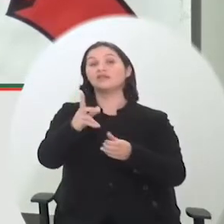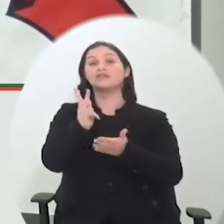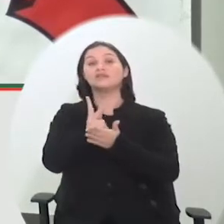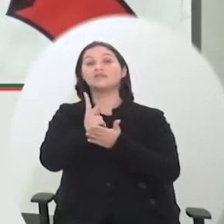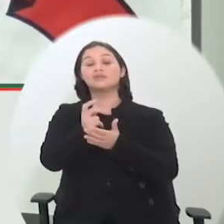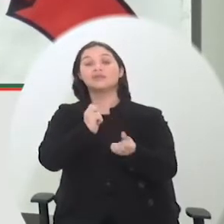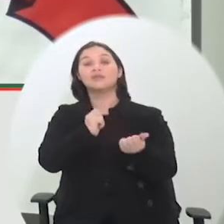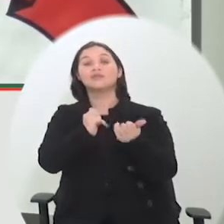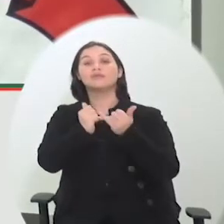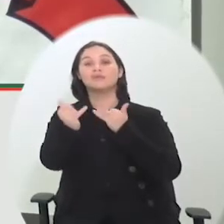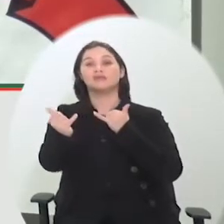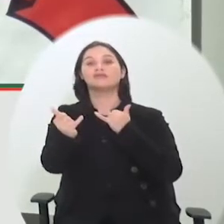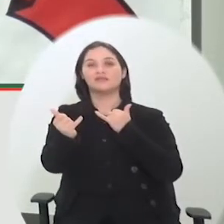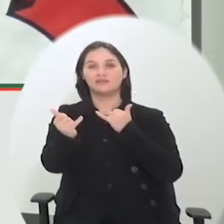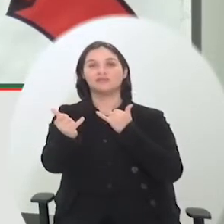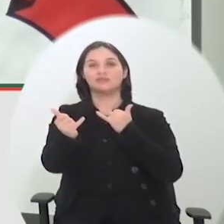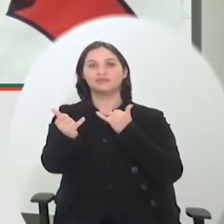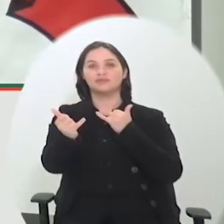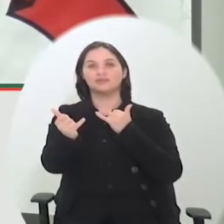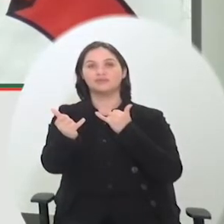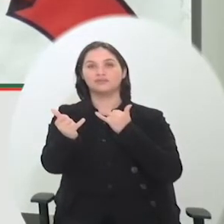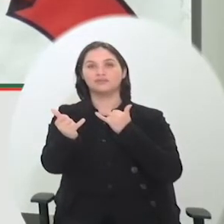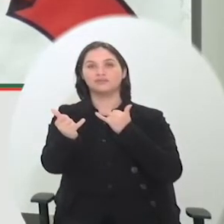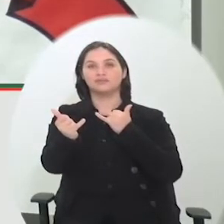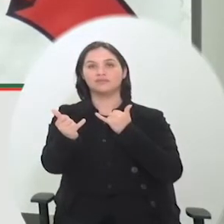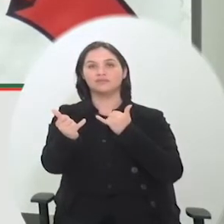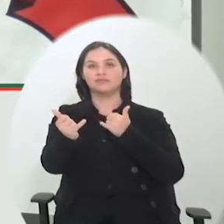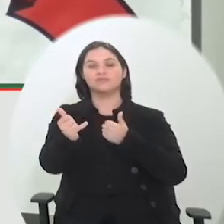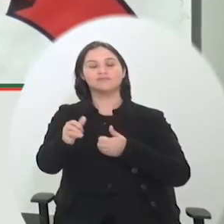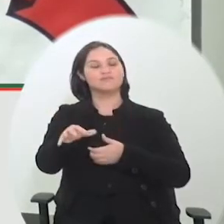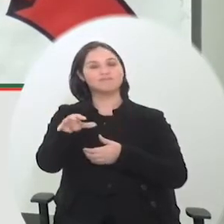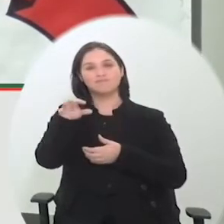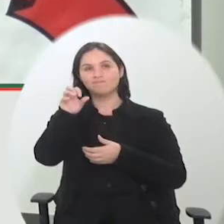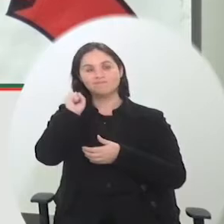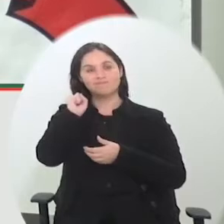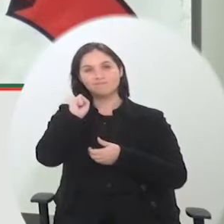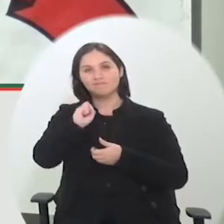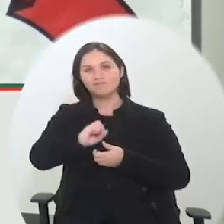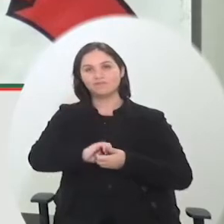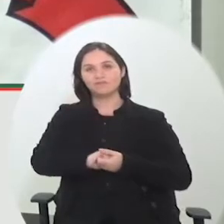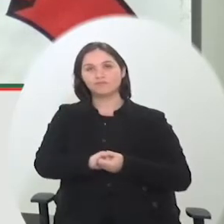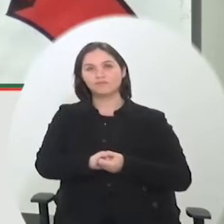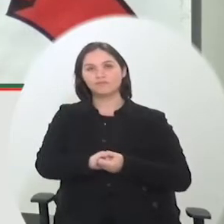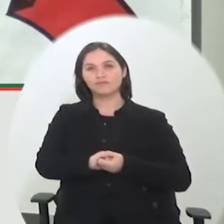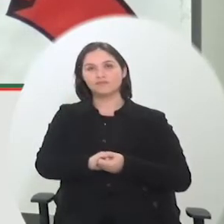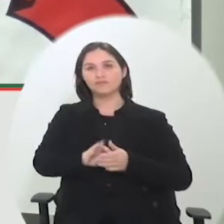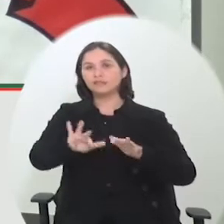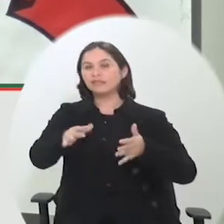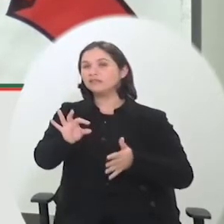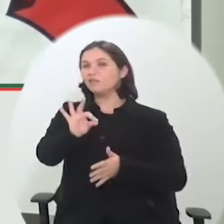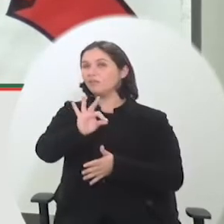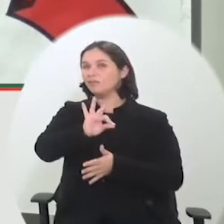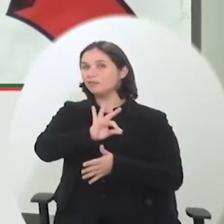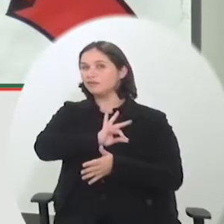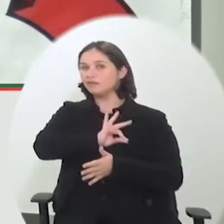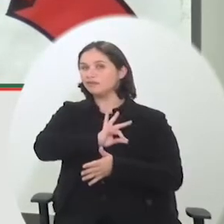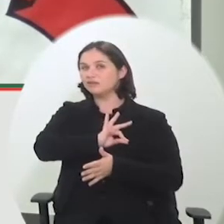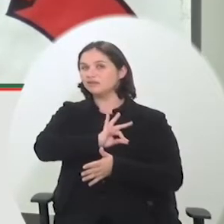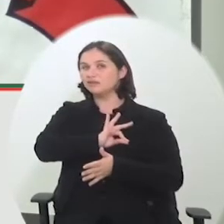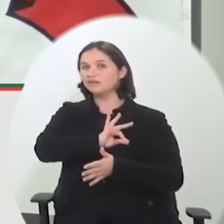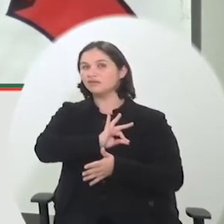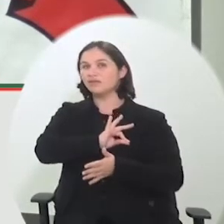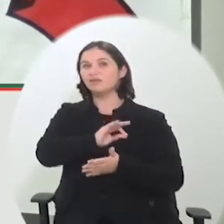modo a contribuir para que nossa instituição seja reconhecida como uma das melhores polícias civis do Brasil. Muito obrigado.